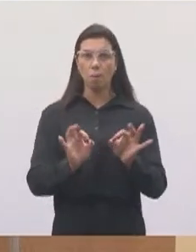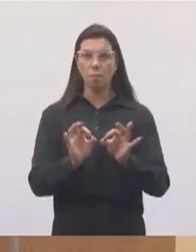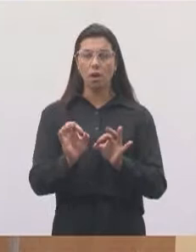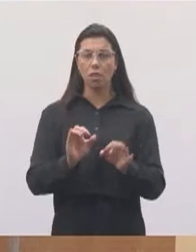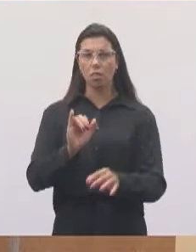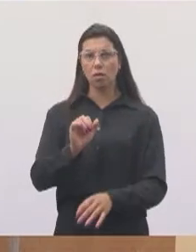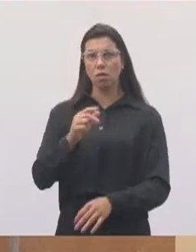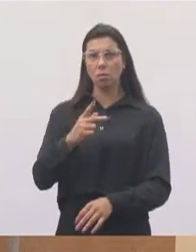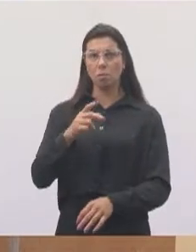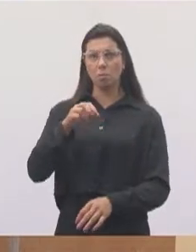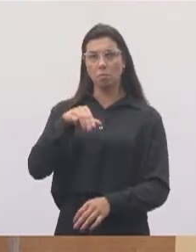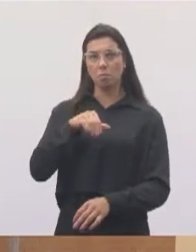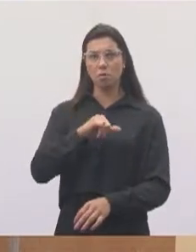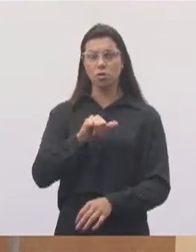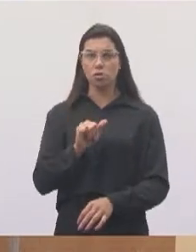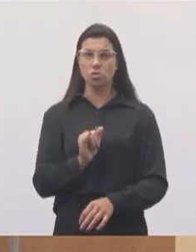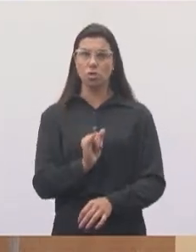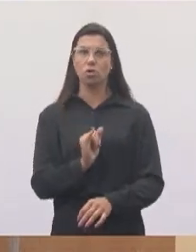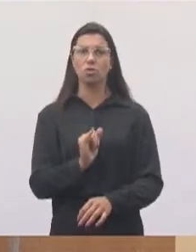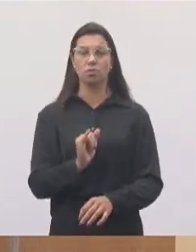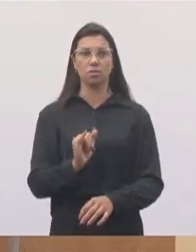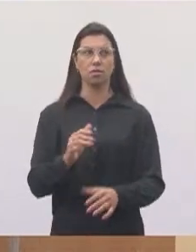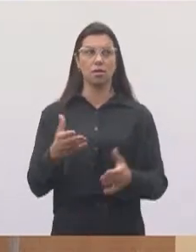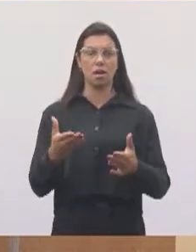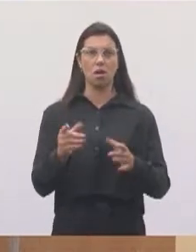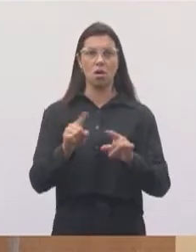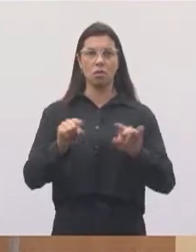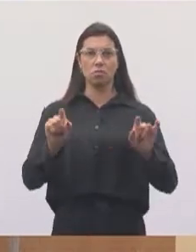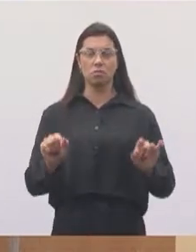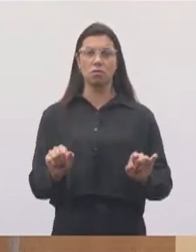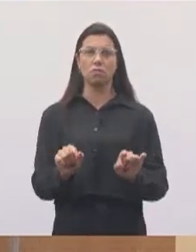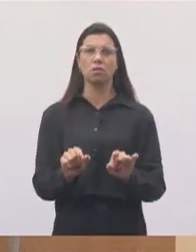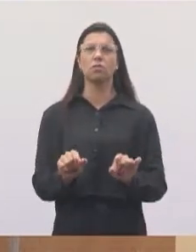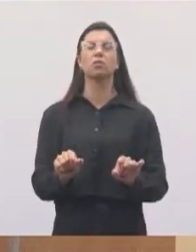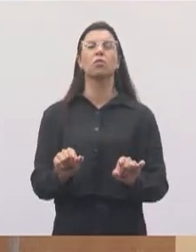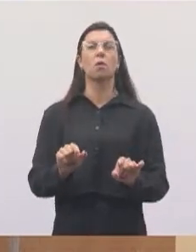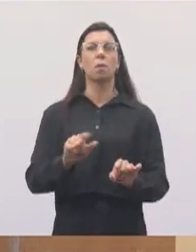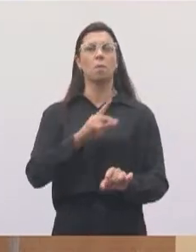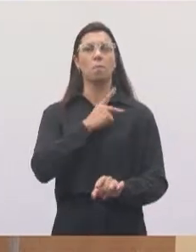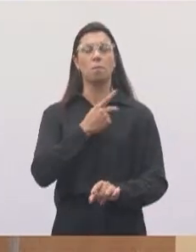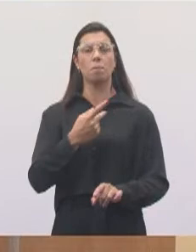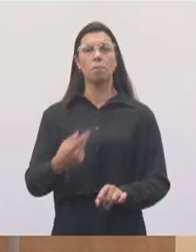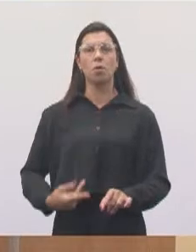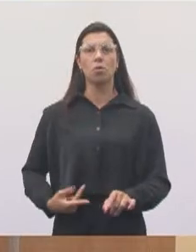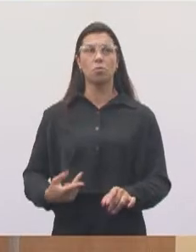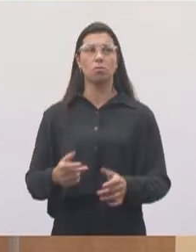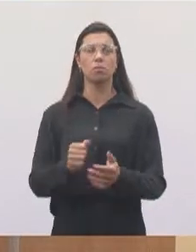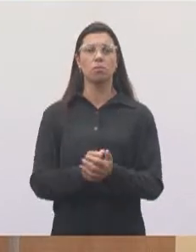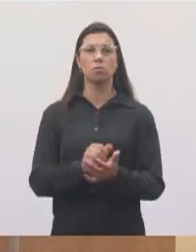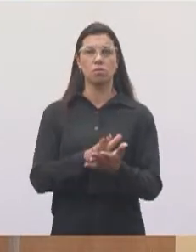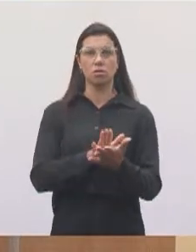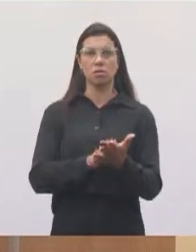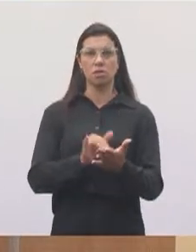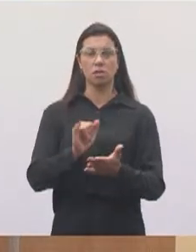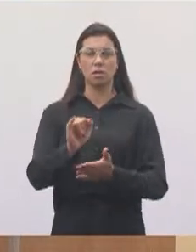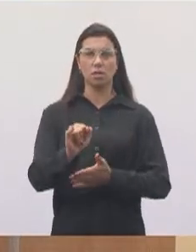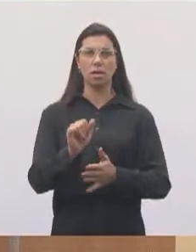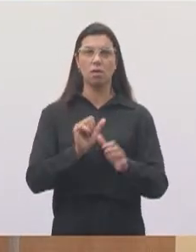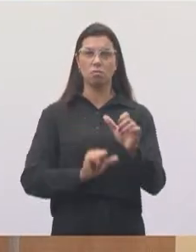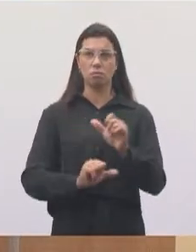regimento de previdência social dos servidores públicos do município de Jacareí. A alteração